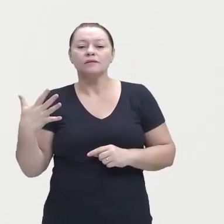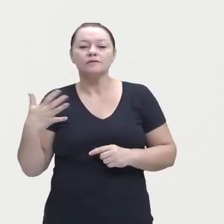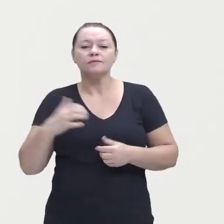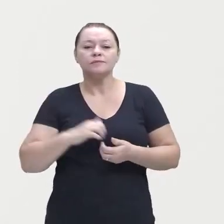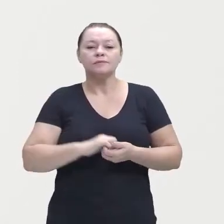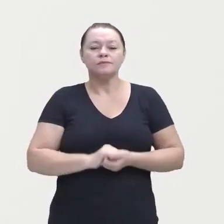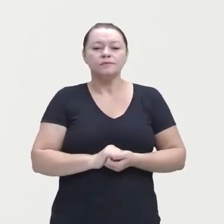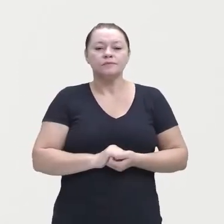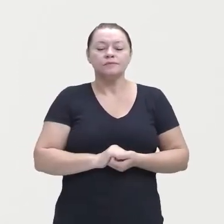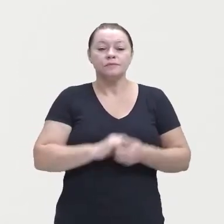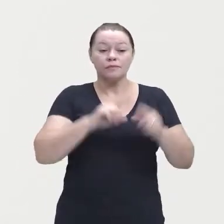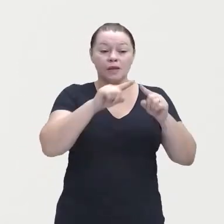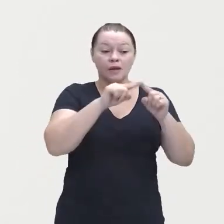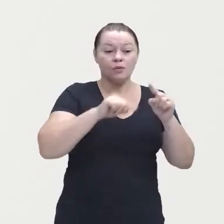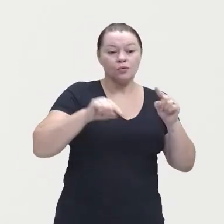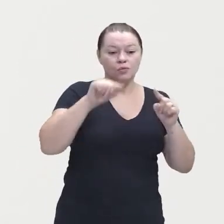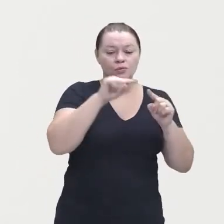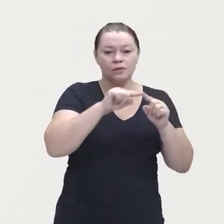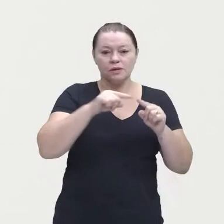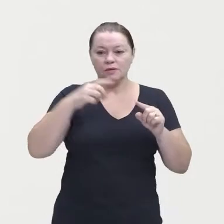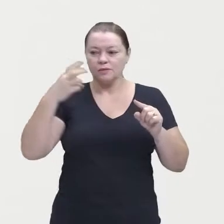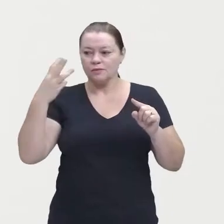Círculo. 3.